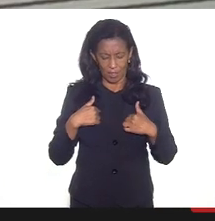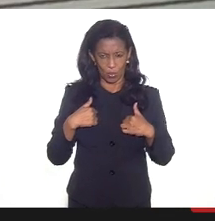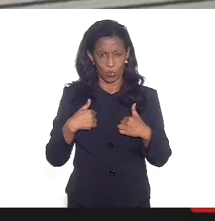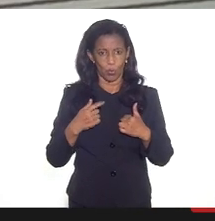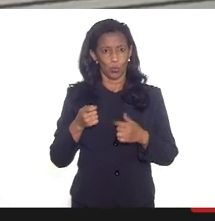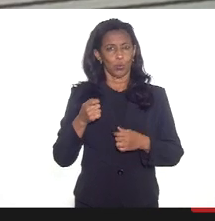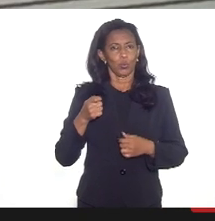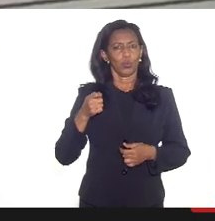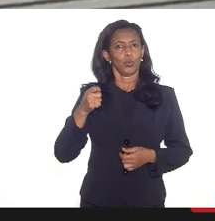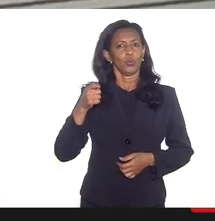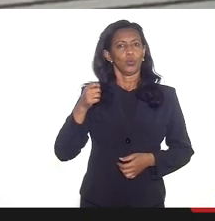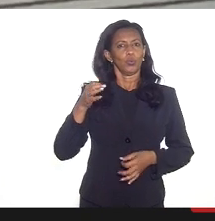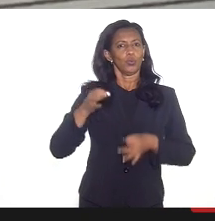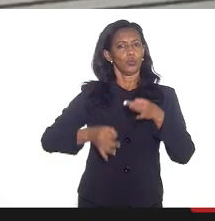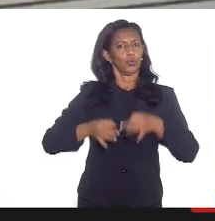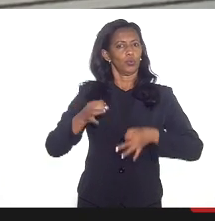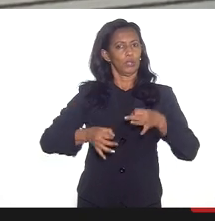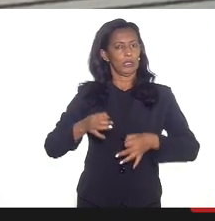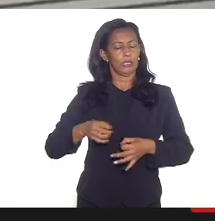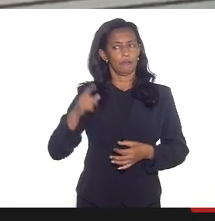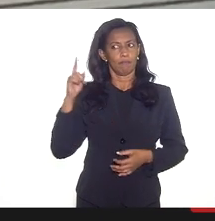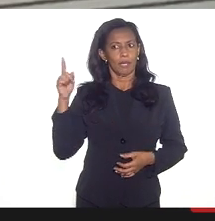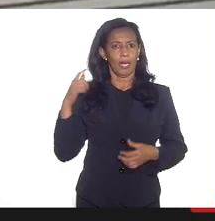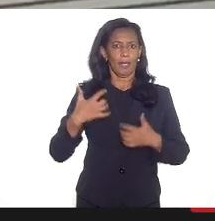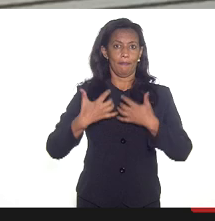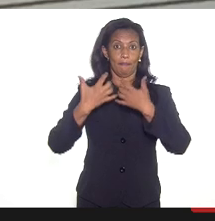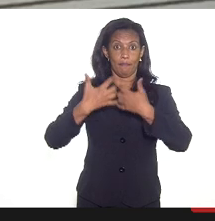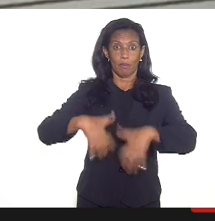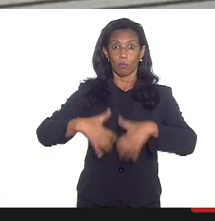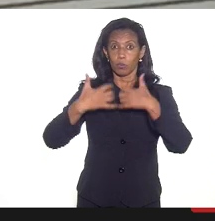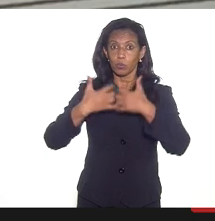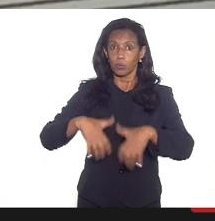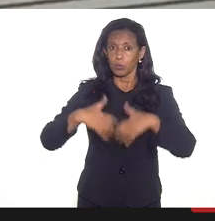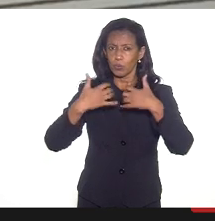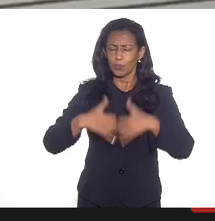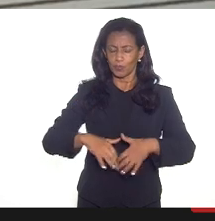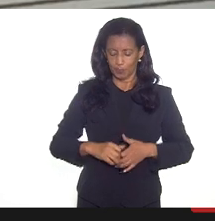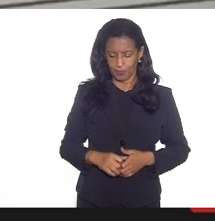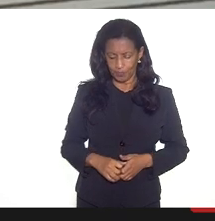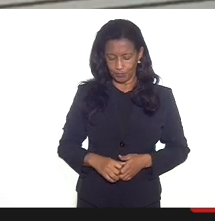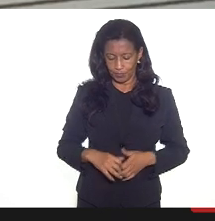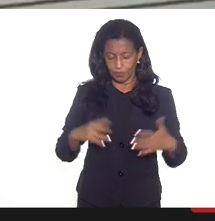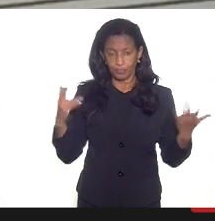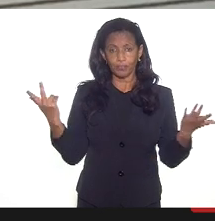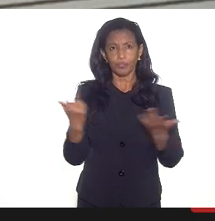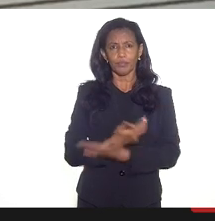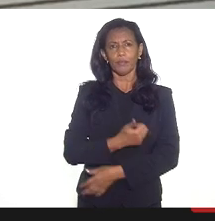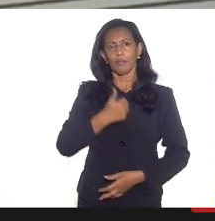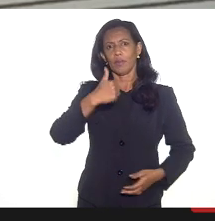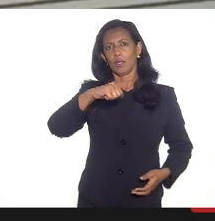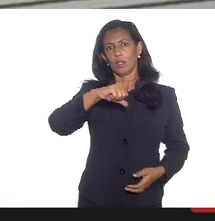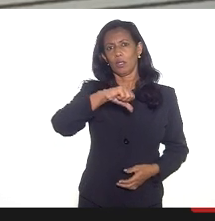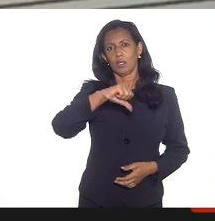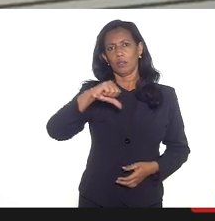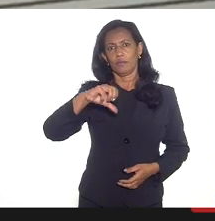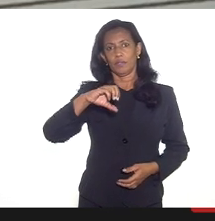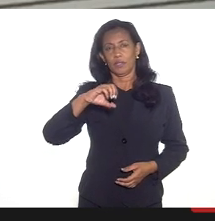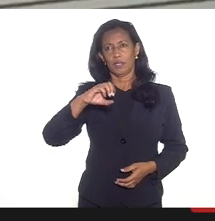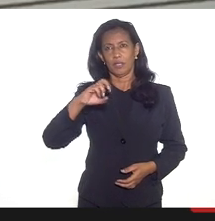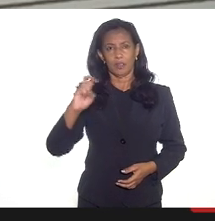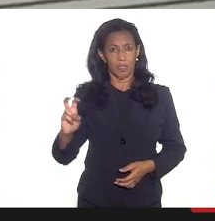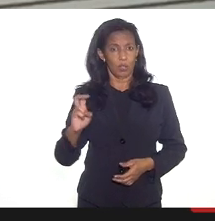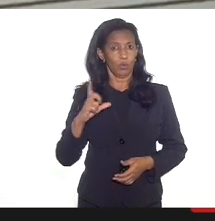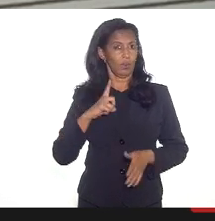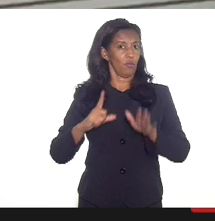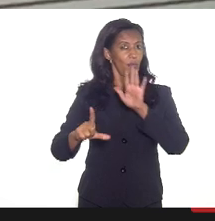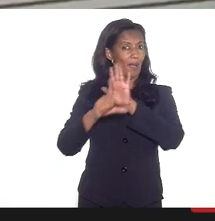93, na segunda vara criminal de Petrópolis, e quando, em 95, surgiu a Lei 9.099,